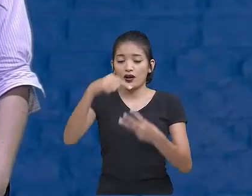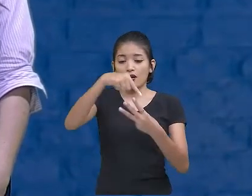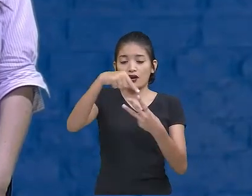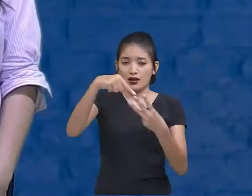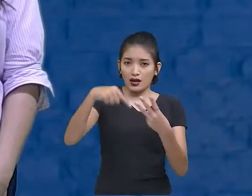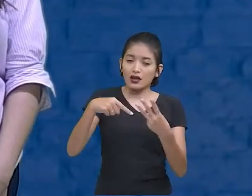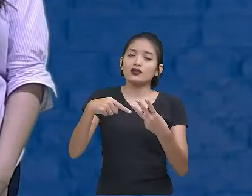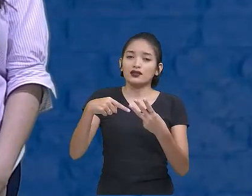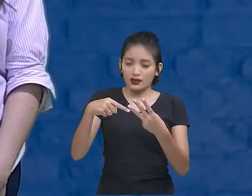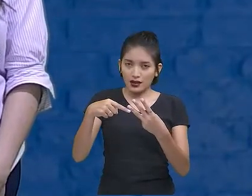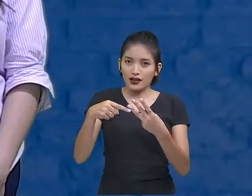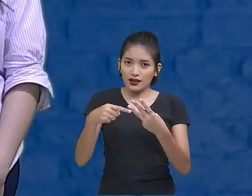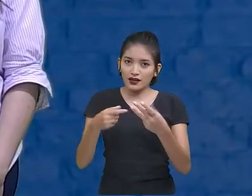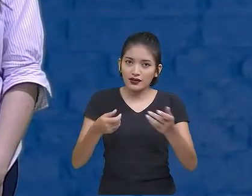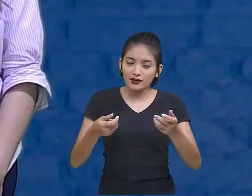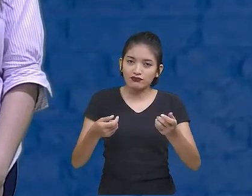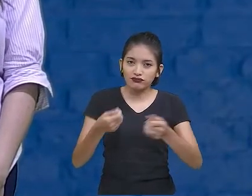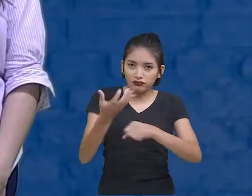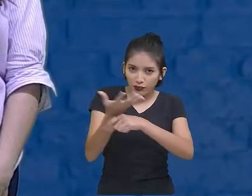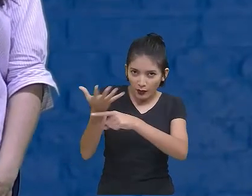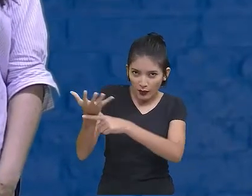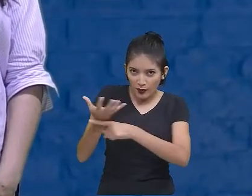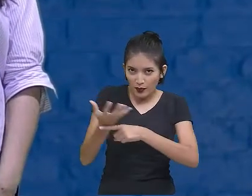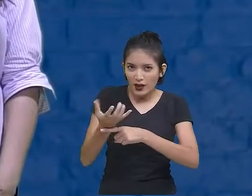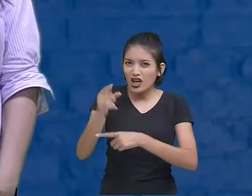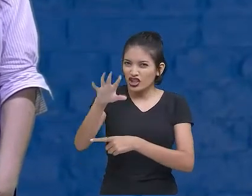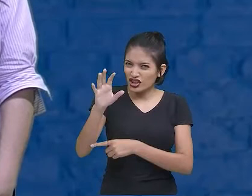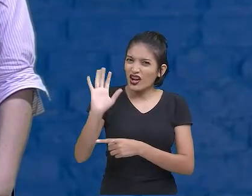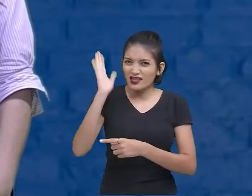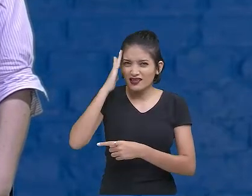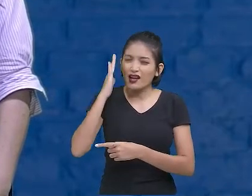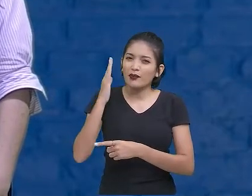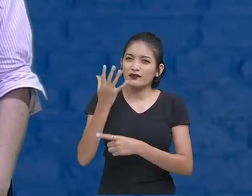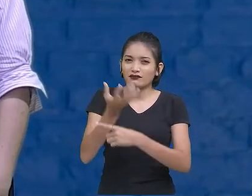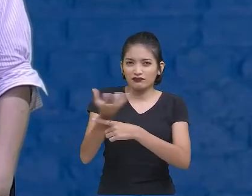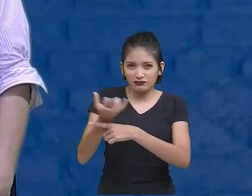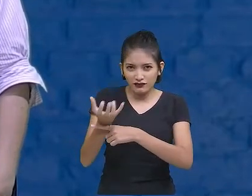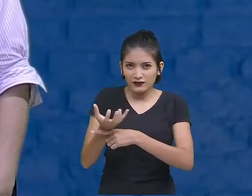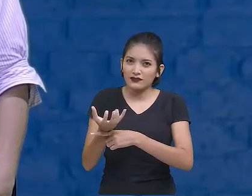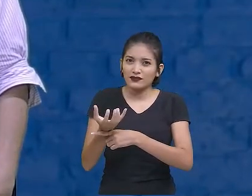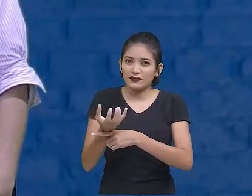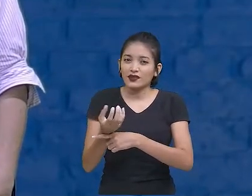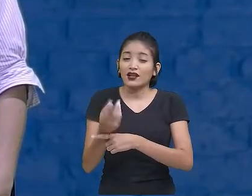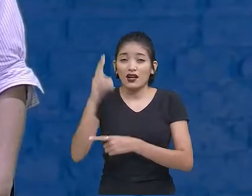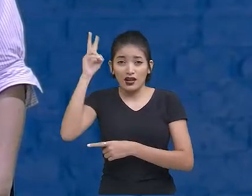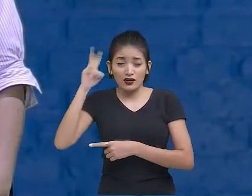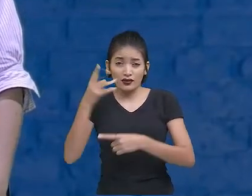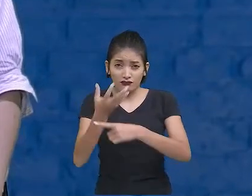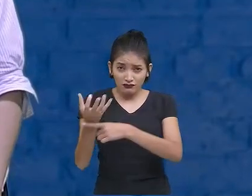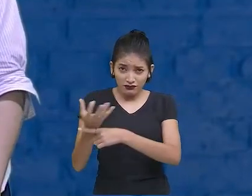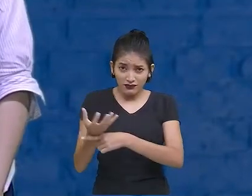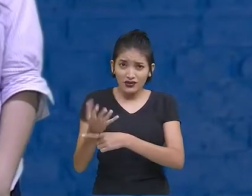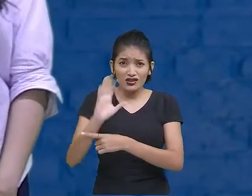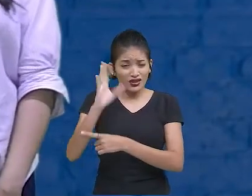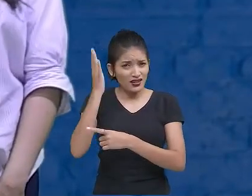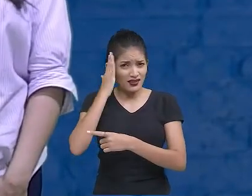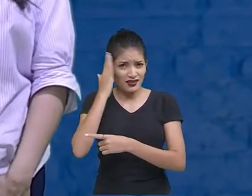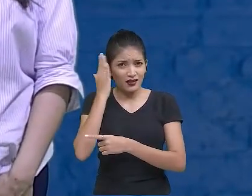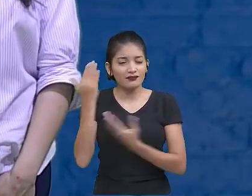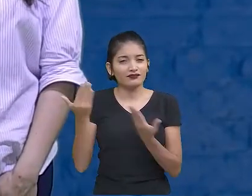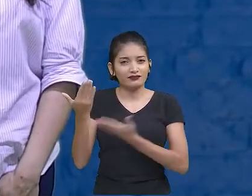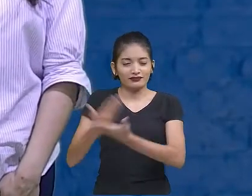peneiras. Vocês já escutaram a história das três peneiras? Alguém já escutou? Bora